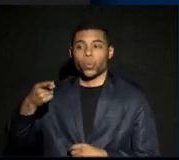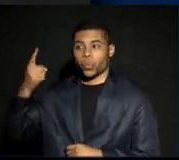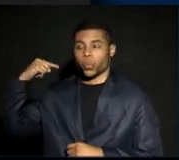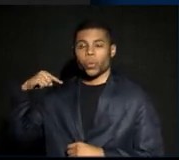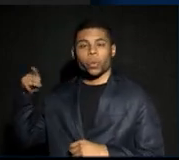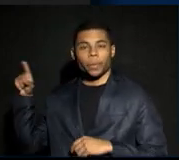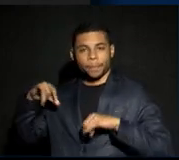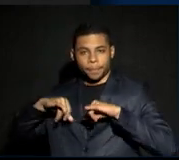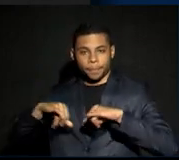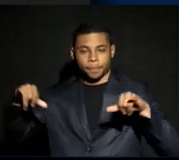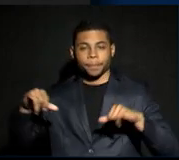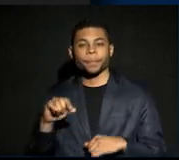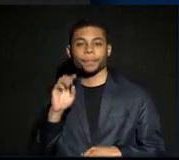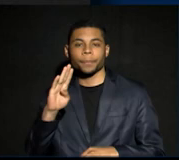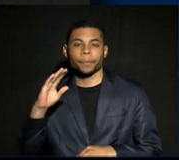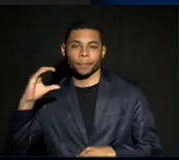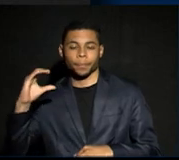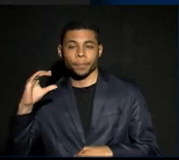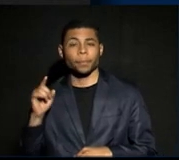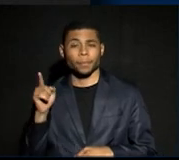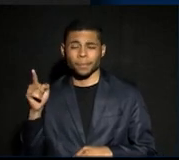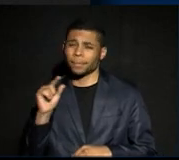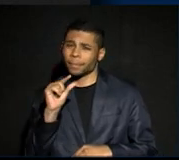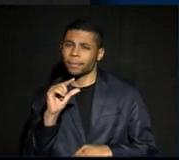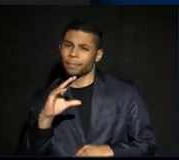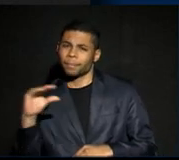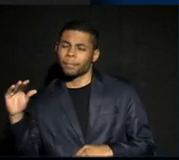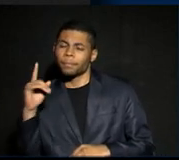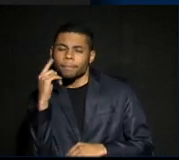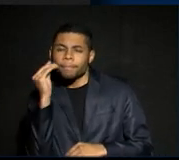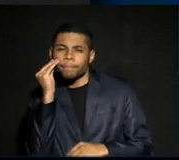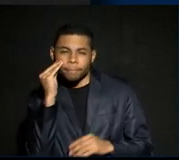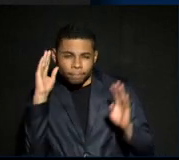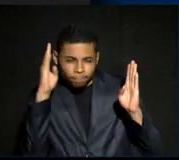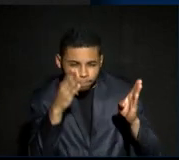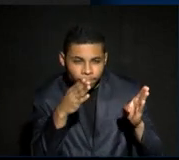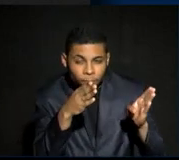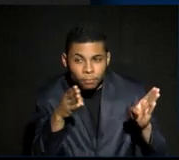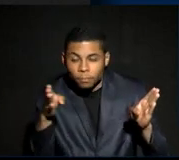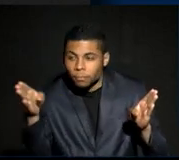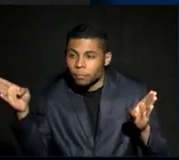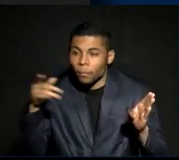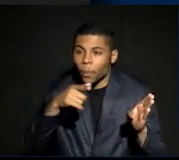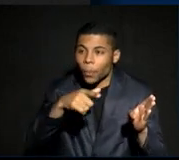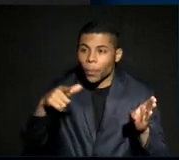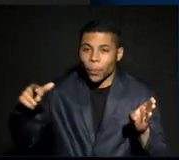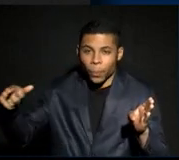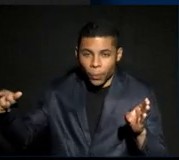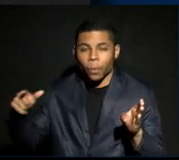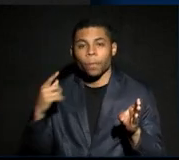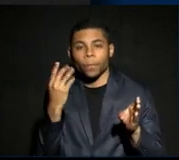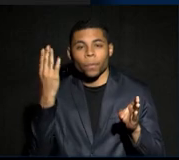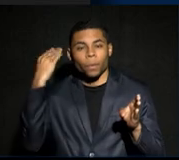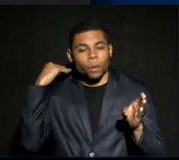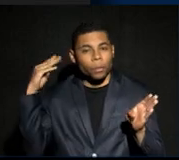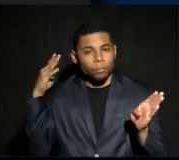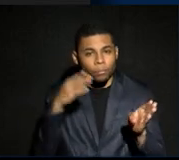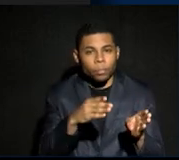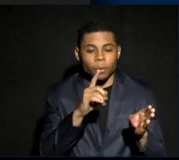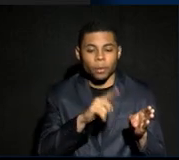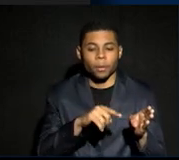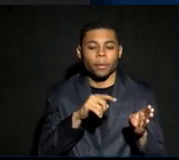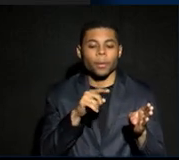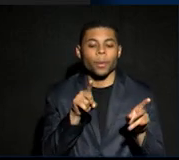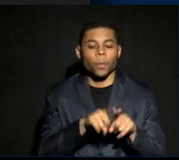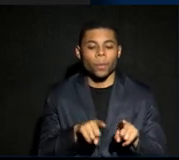o último comunicado, o BC alongou um pouco o horizonte de projeção, né? O horizonte relevante. Antes seria, o BC